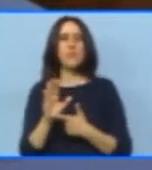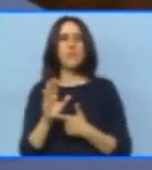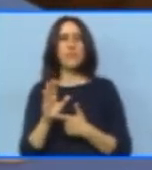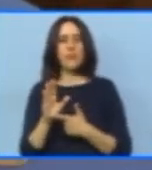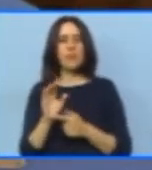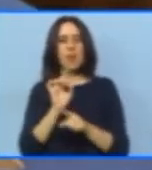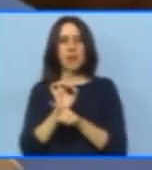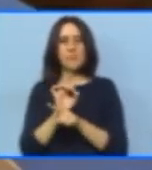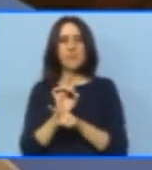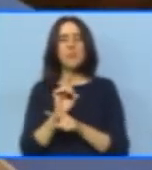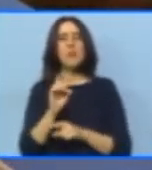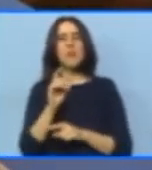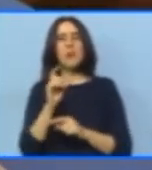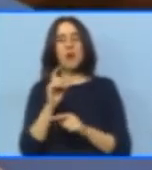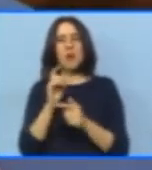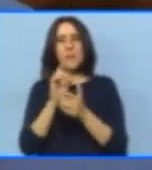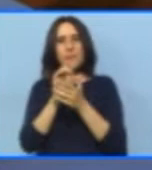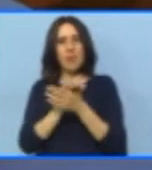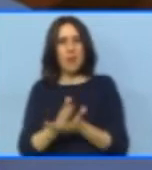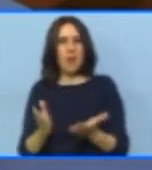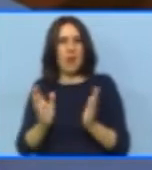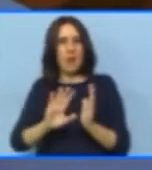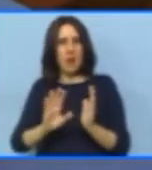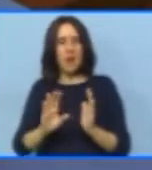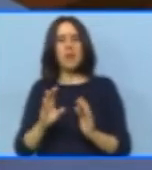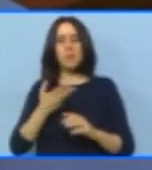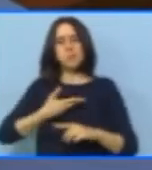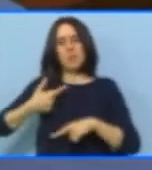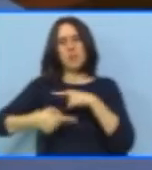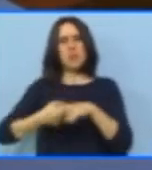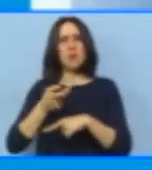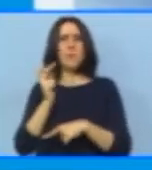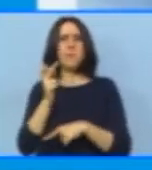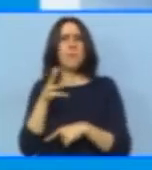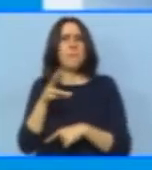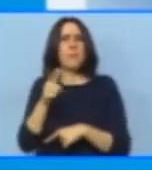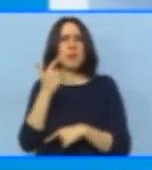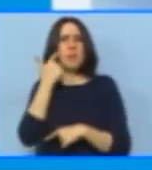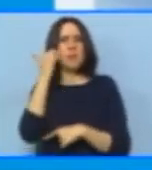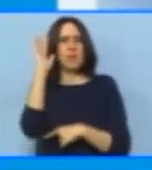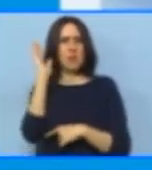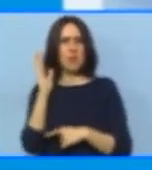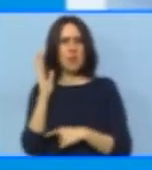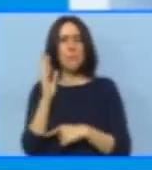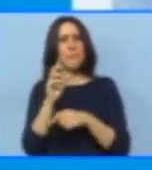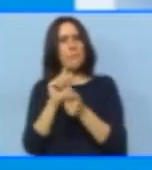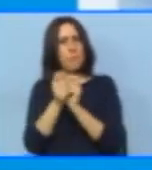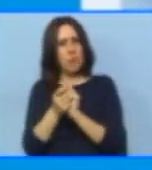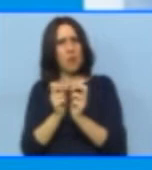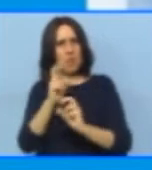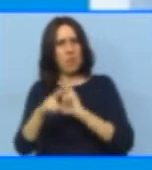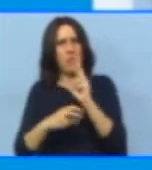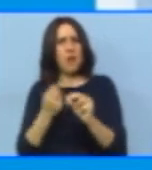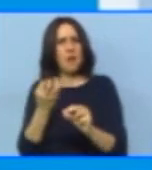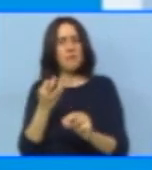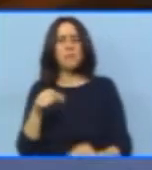a tradição do celibato é uma tradição com 1000 anos e pode ser renovada, pode ser refeita. Obviamente, iremos perceber que não